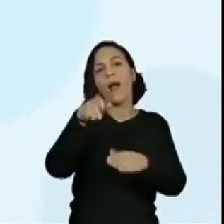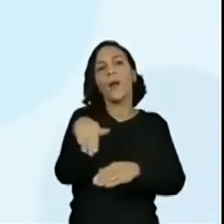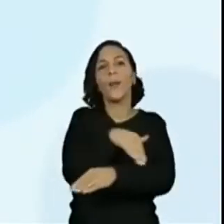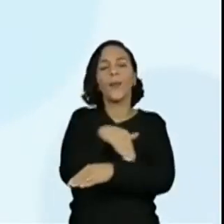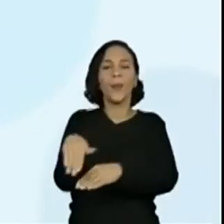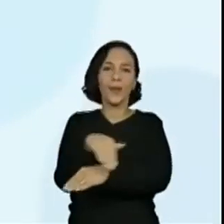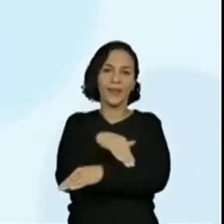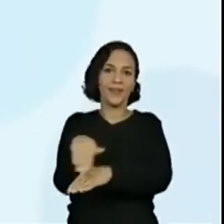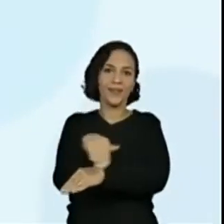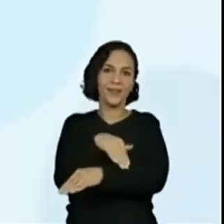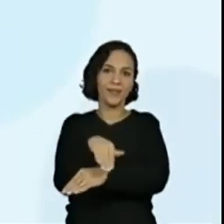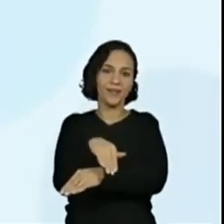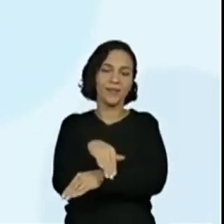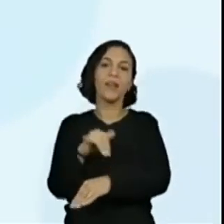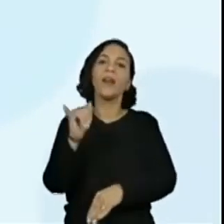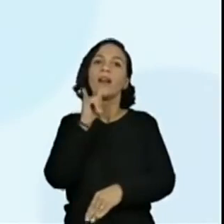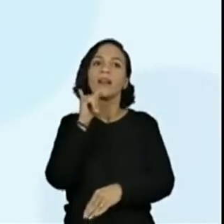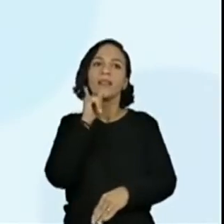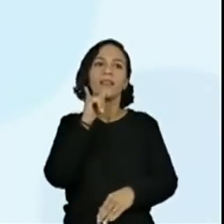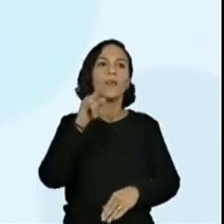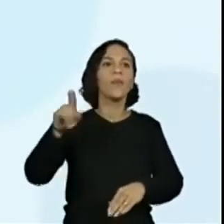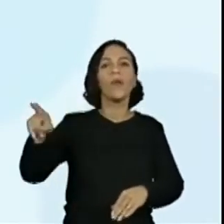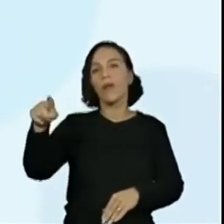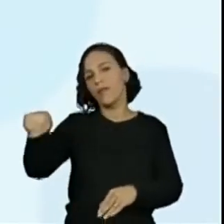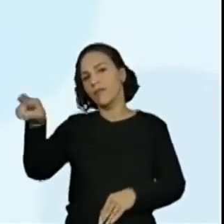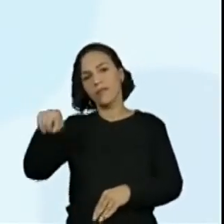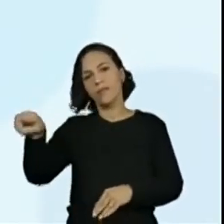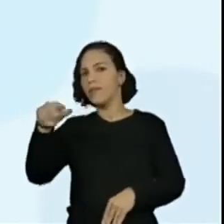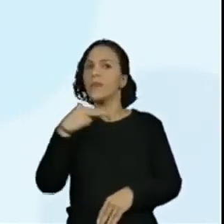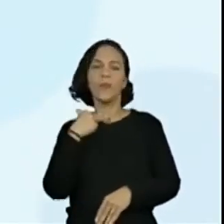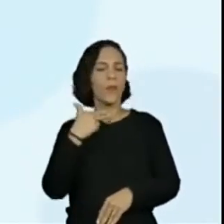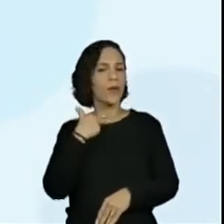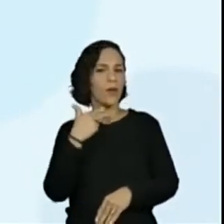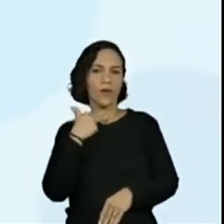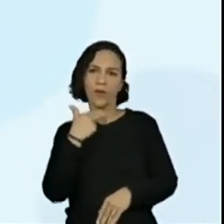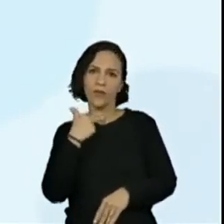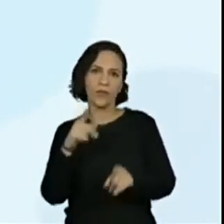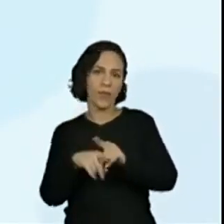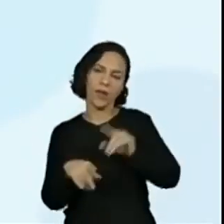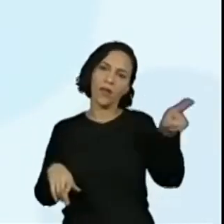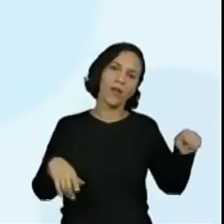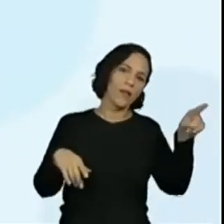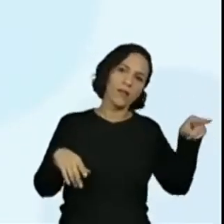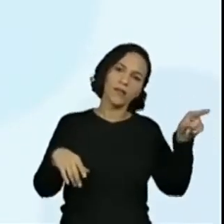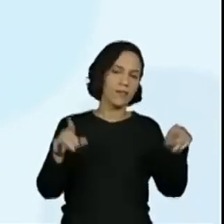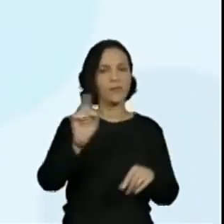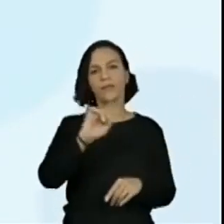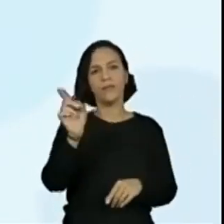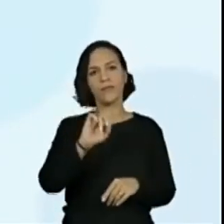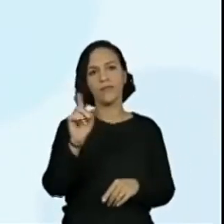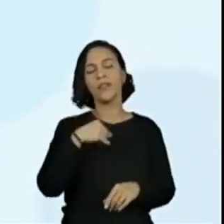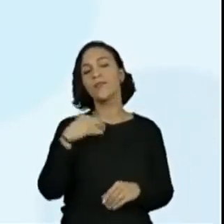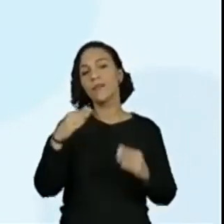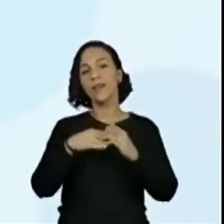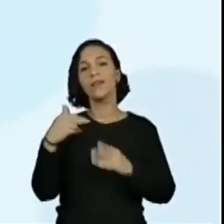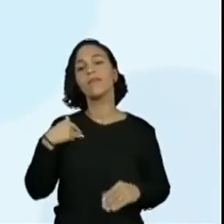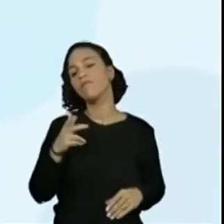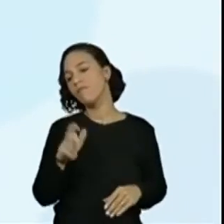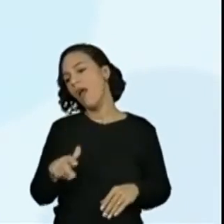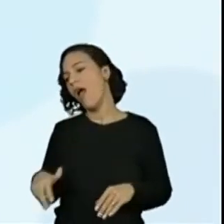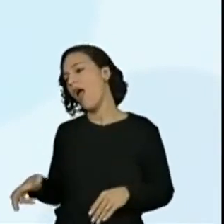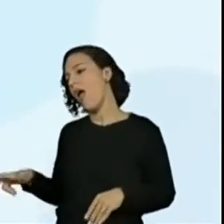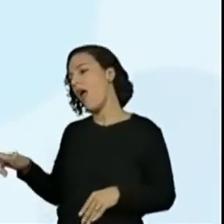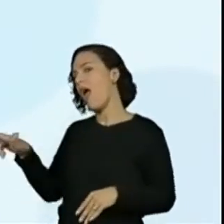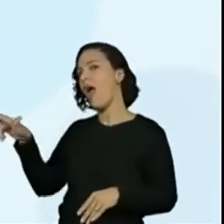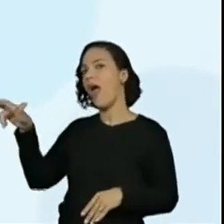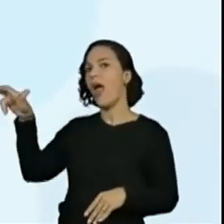poder caminhar por essa parte aqui... Que você não sabe o que tem, ou caminhar por aqui... Tipo assim, vou sair de casa, vou dar a volta